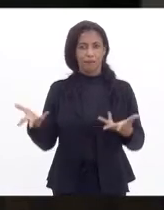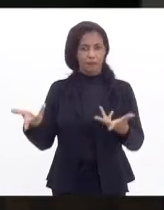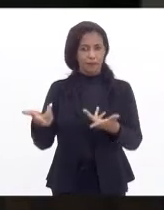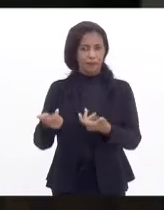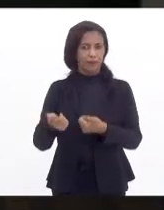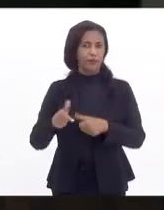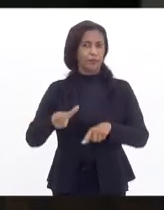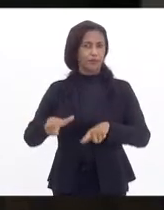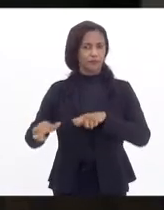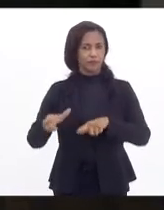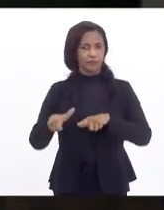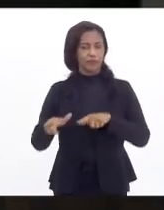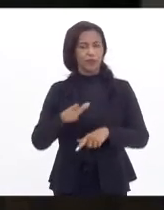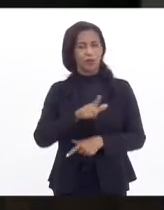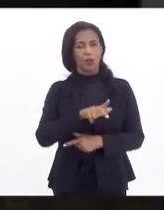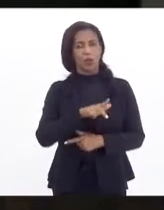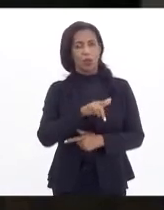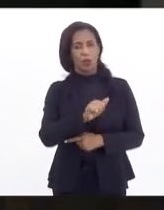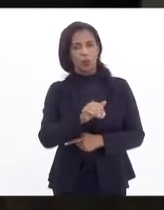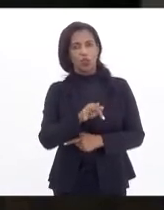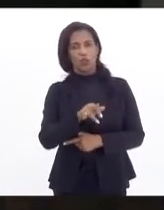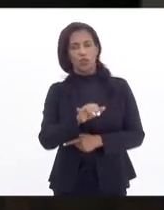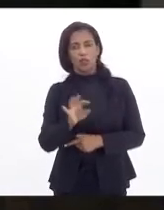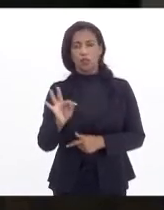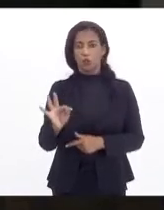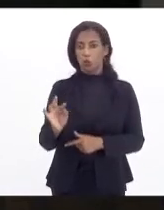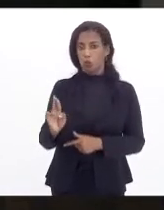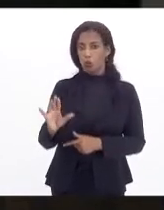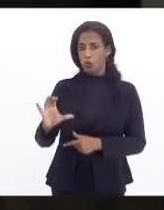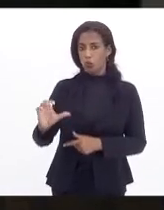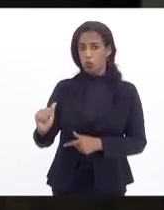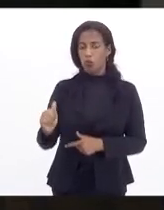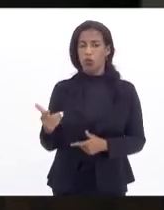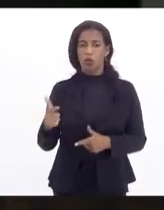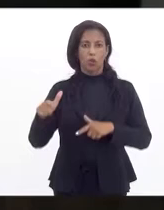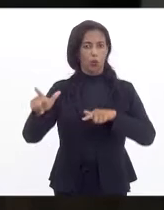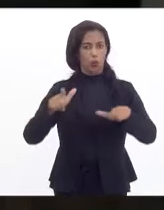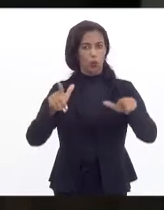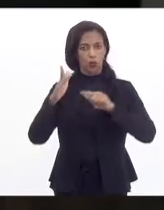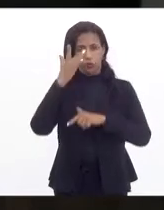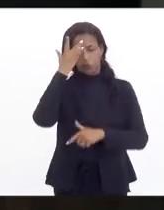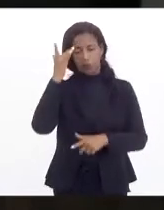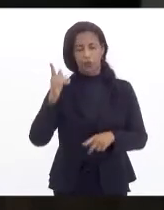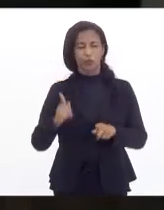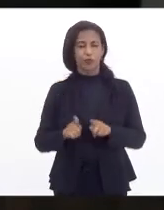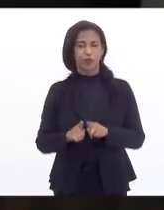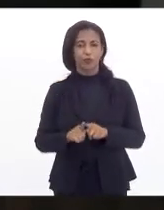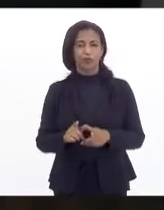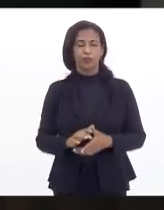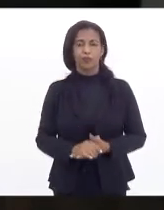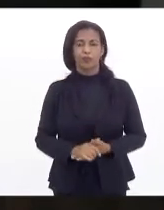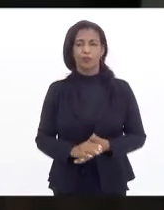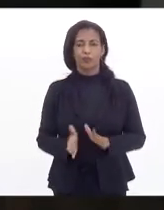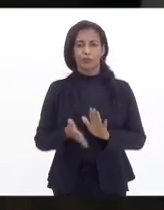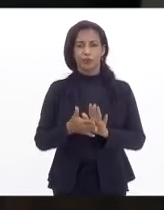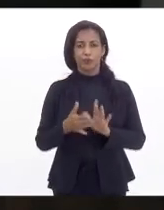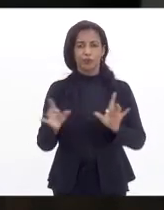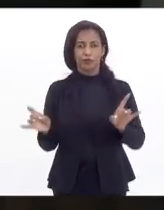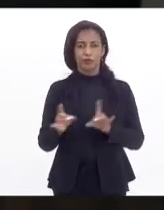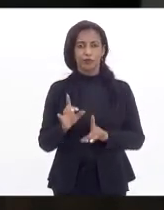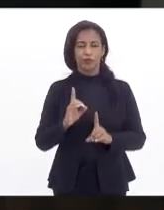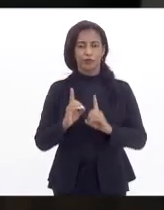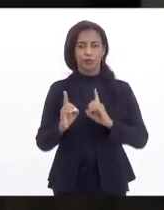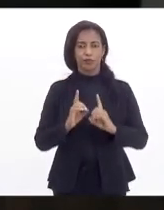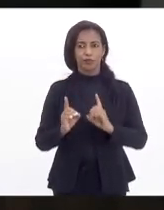realizado pelo Luiz Fernando, pela Tuca, entre outros ali. Com os pareceres emitidos em